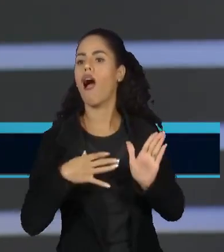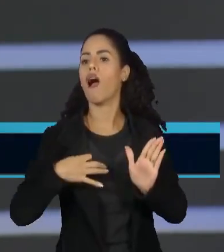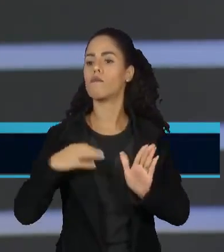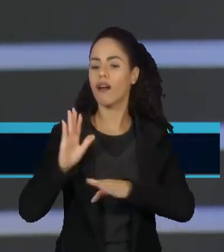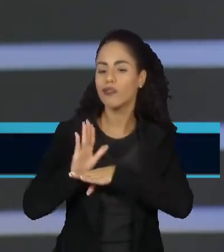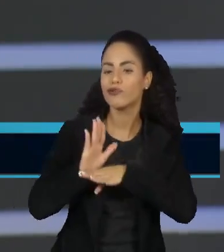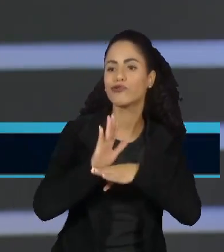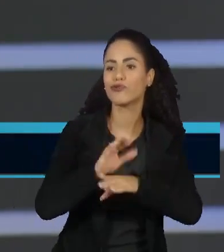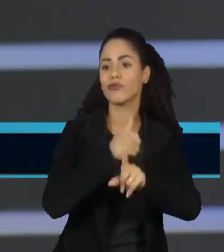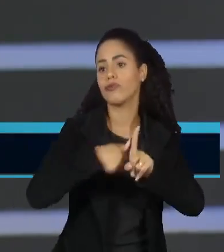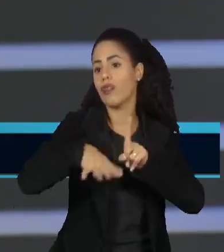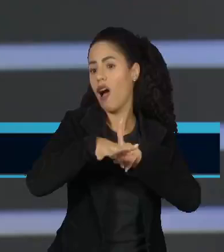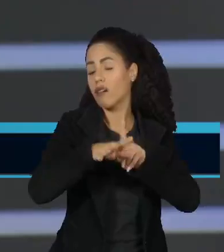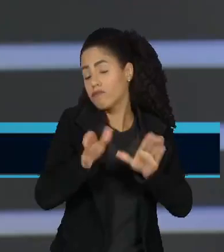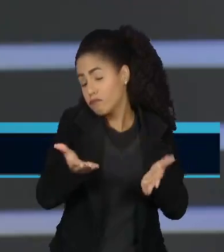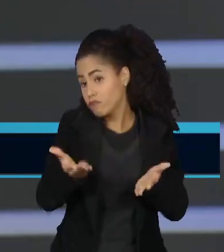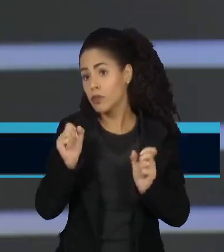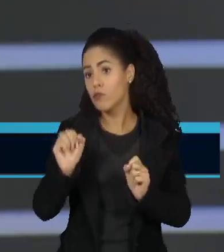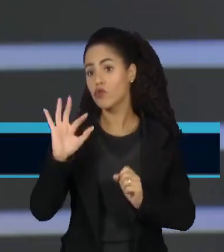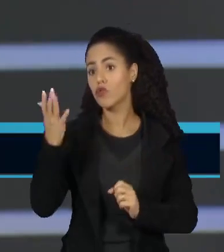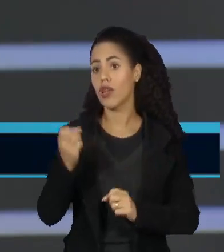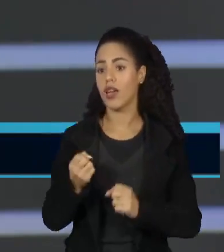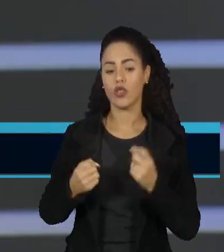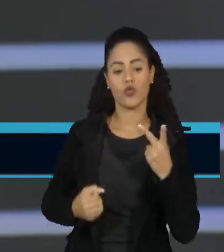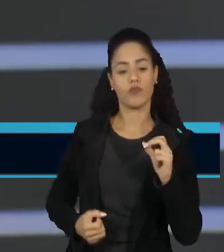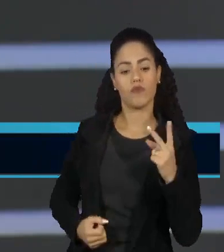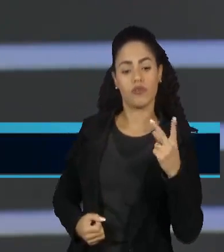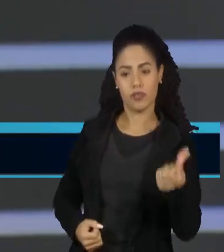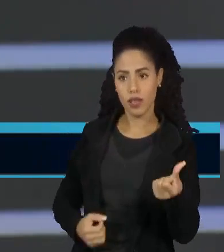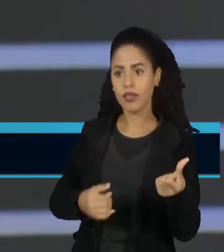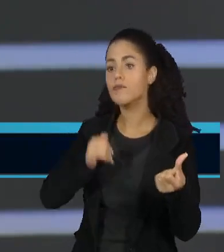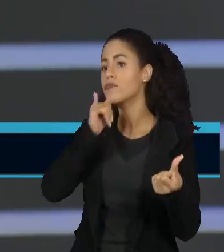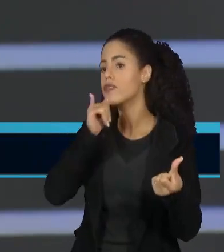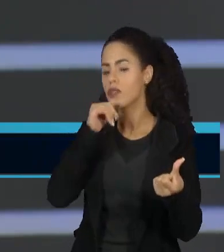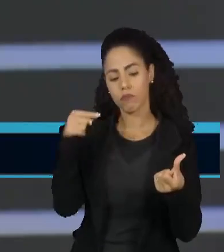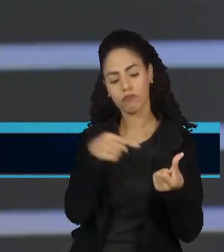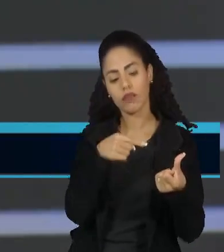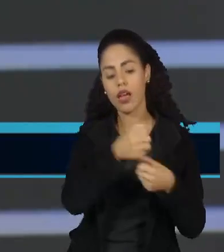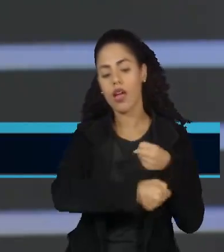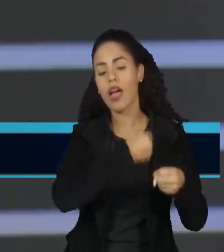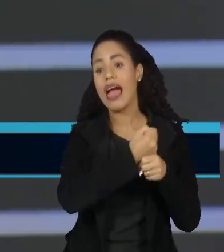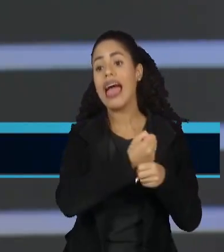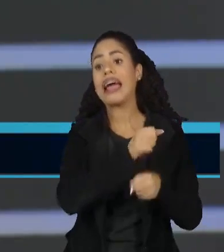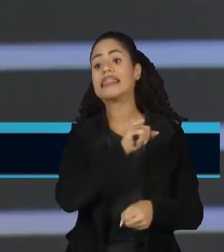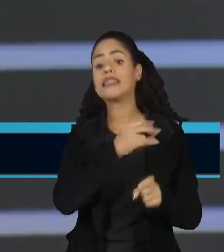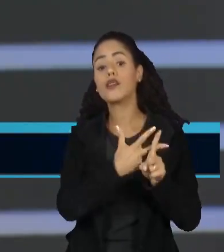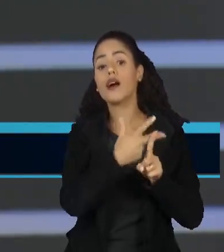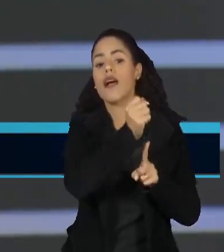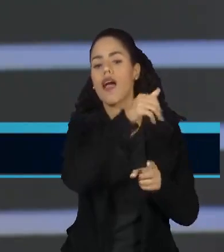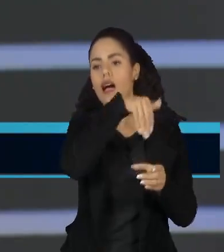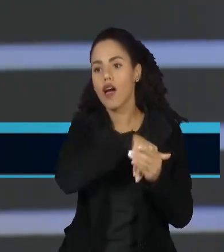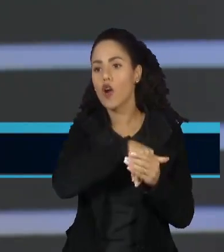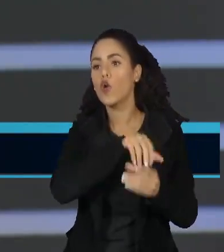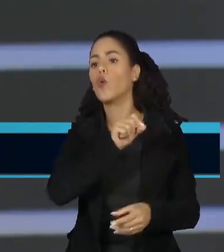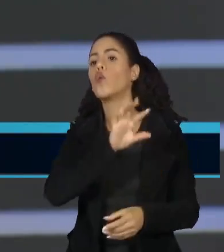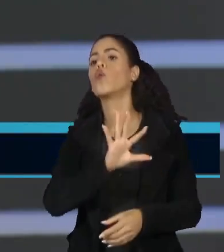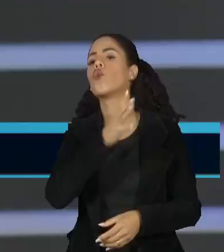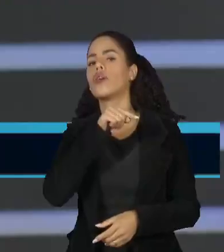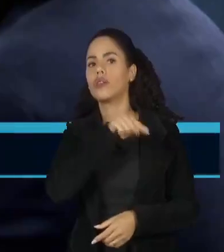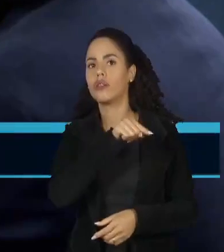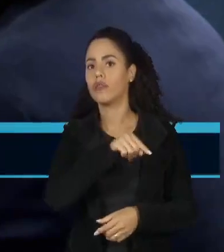comunitários, melhor dizendo. Em 2026, por exemplo, se ele for eleito presidente agora, os Estados Unidos